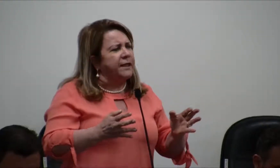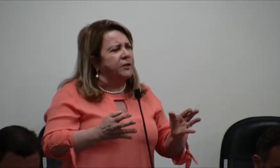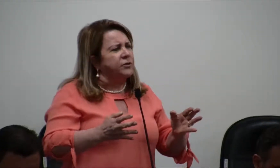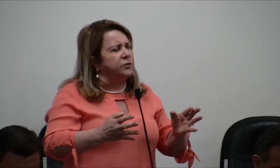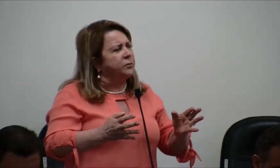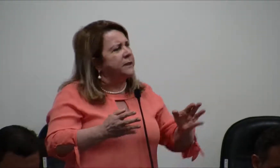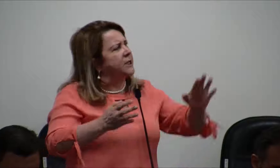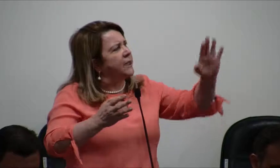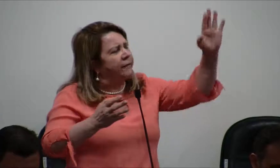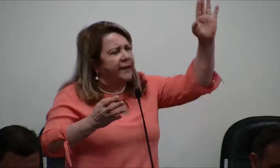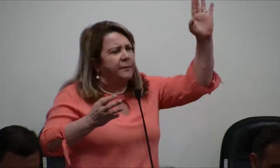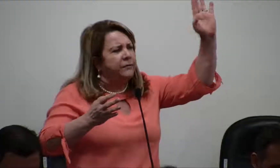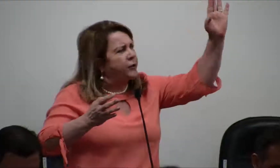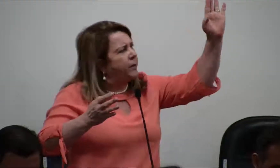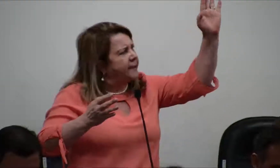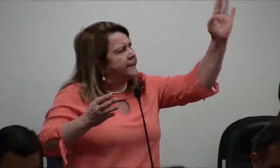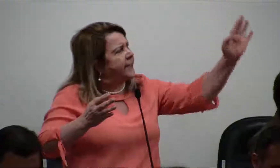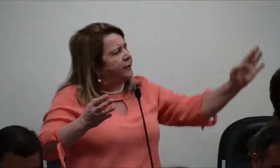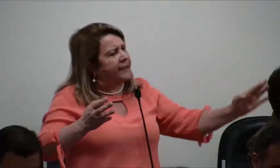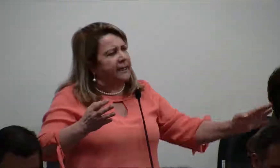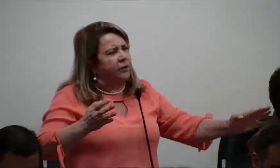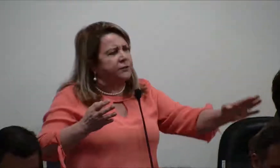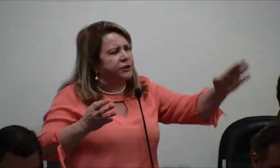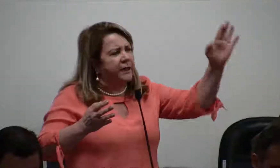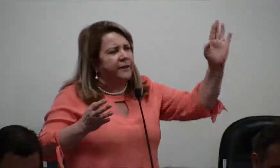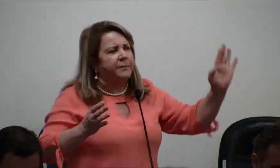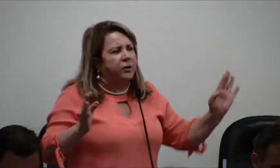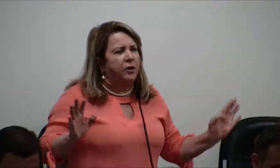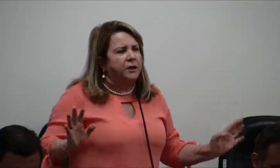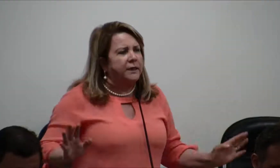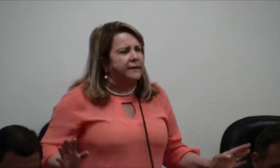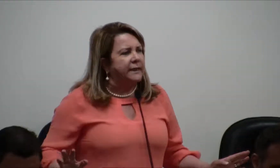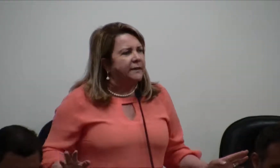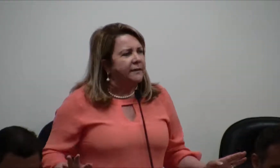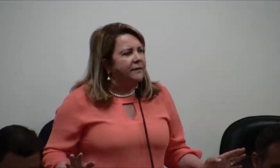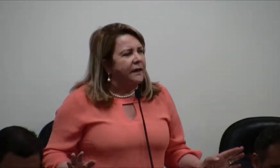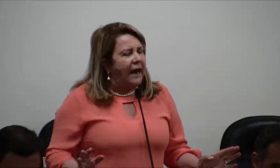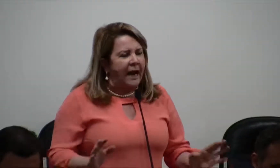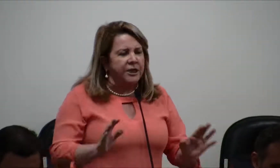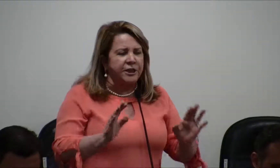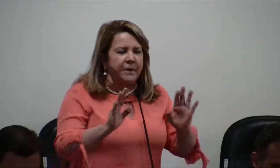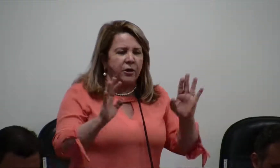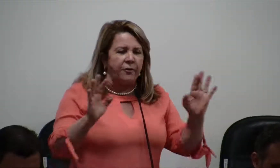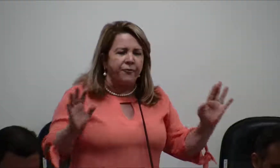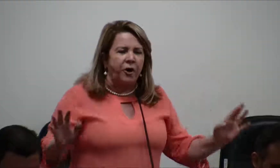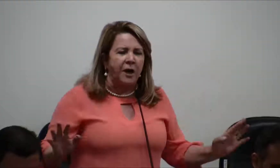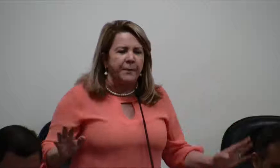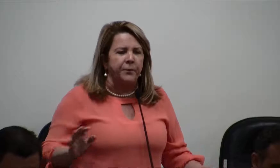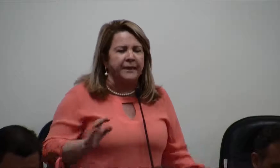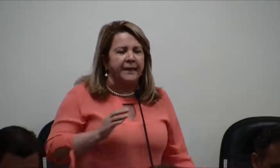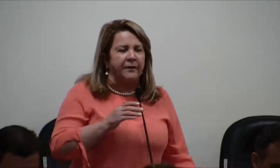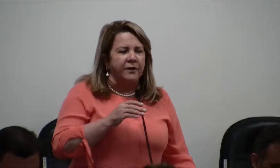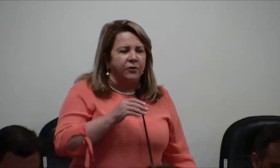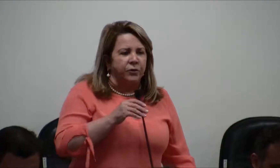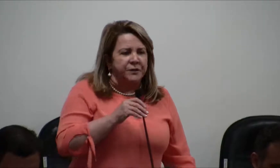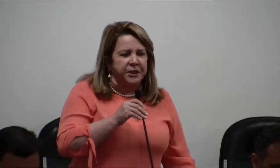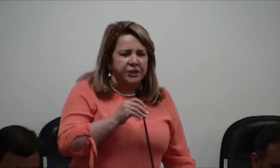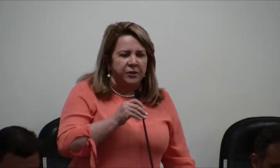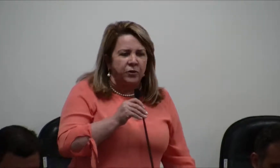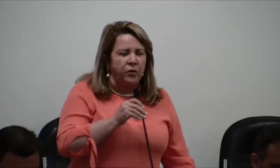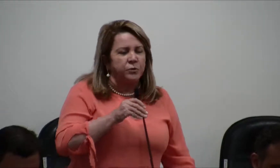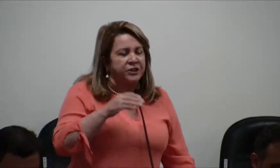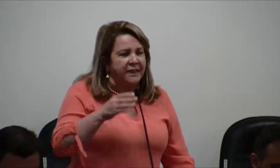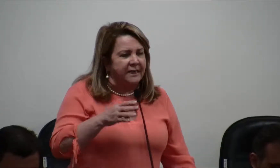Eu fazia isso, punha na geladeira, o ano inteiro aquele negócio na geladeira, mas coloca na geladeira. Acha a melhor forma, porque